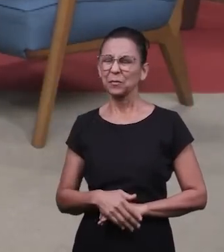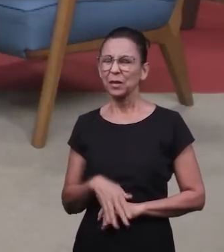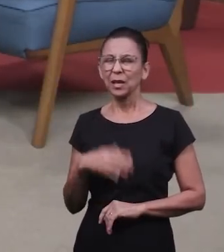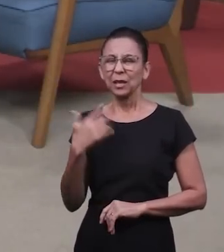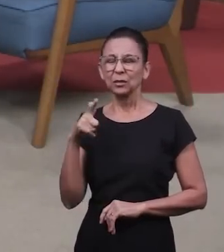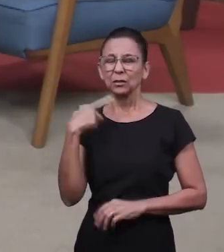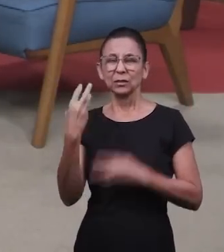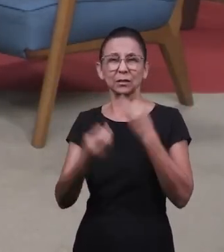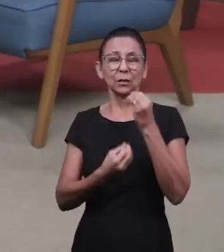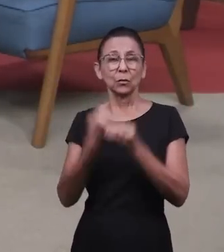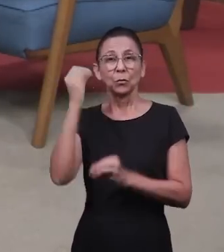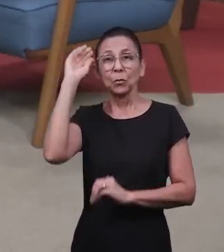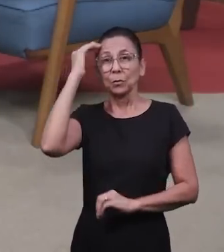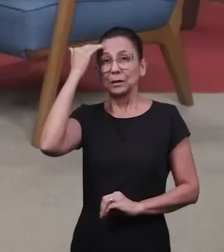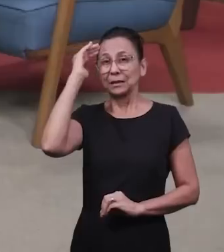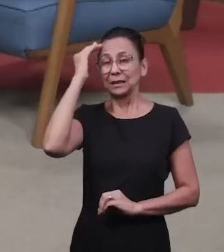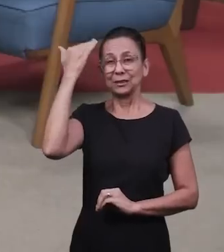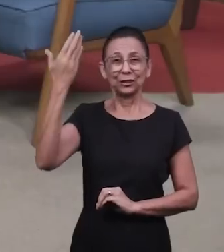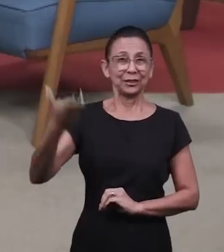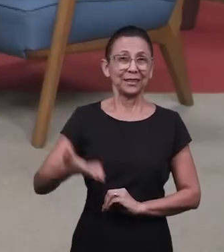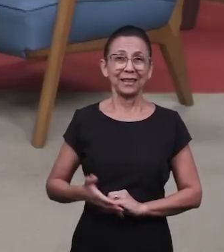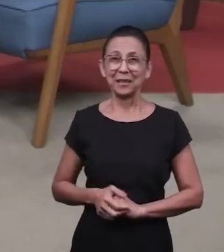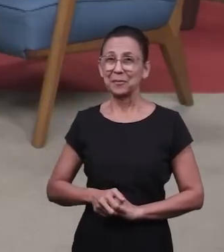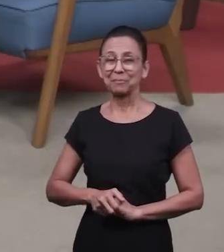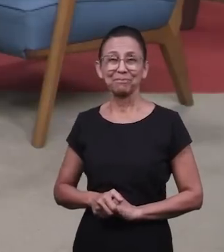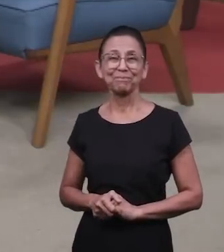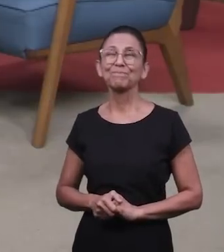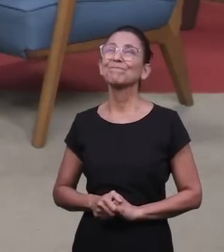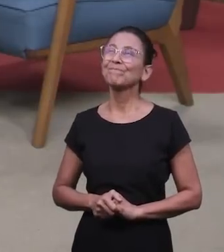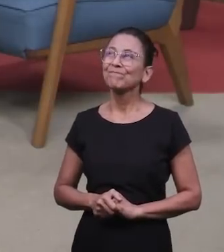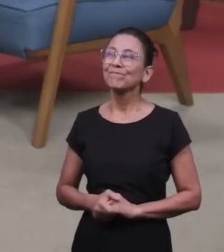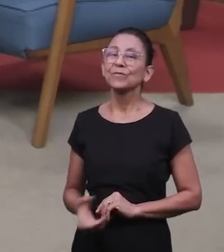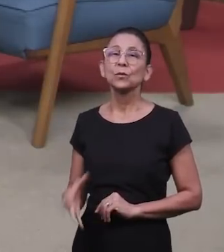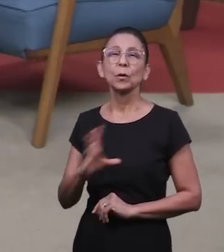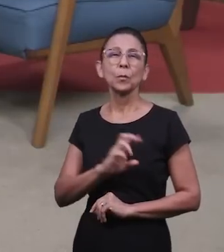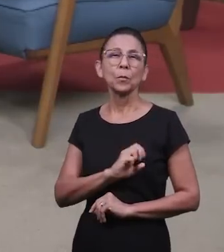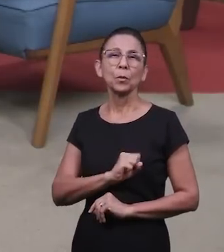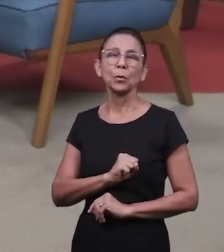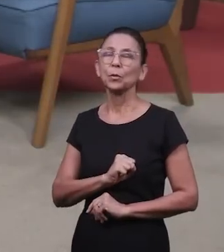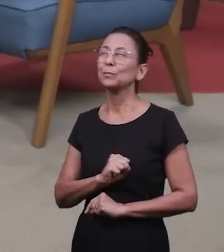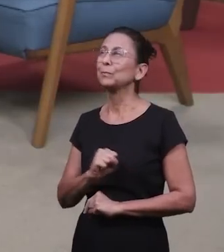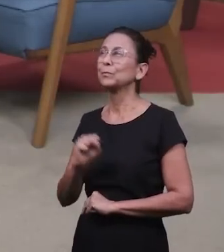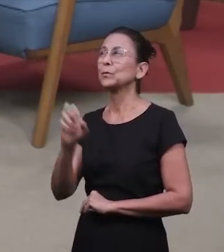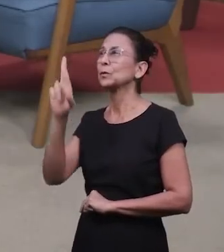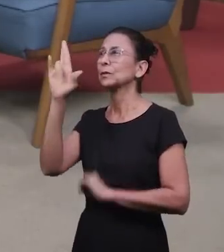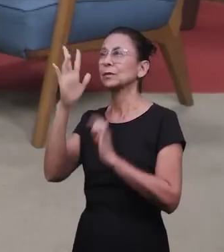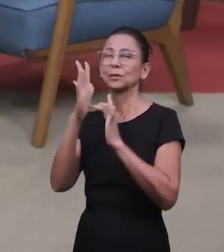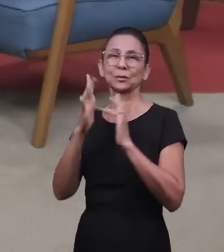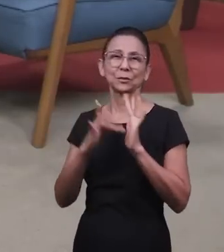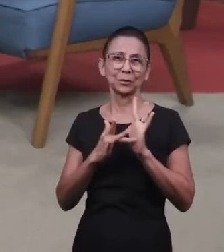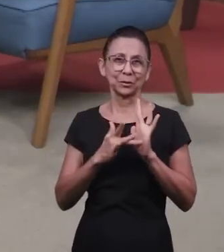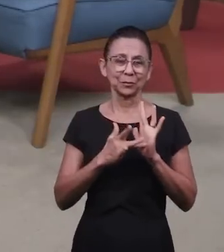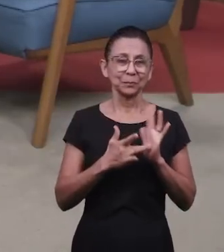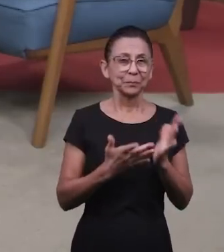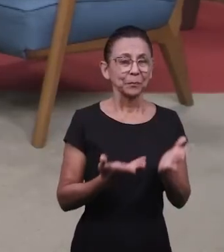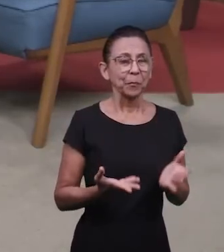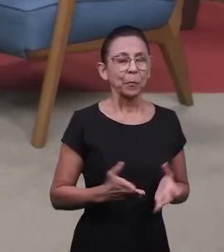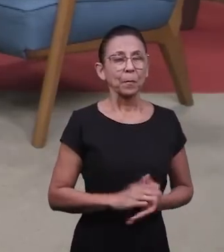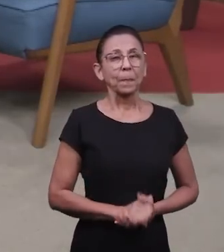entendimento, é incapaz, o homem é incapaz de alcançar a dimensão do amor do Senhor